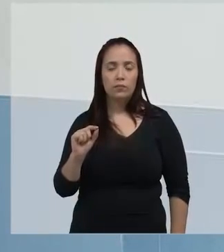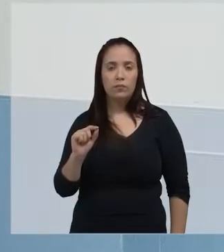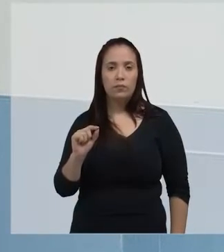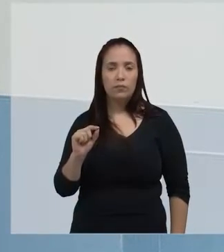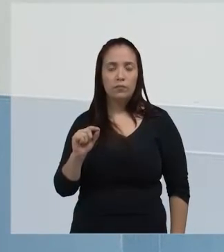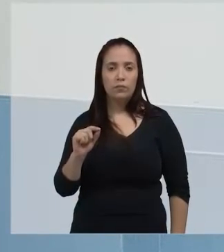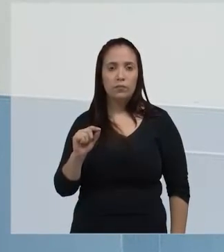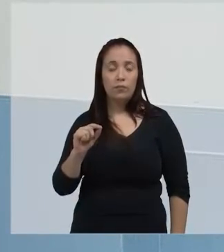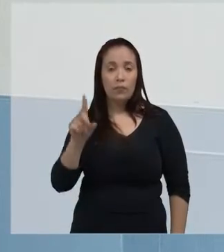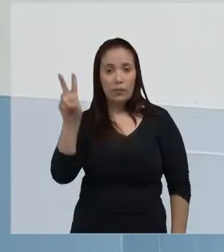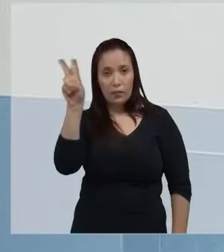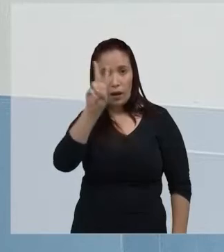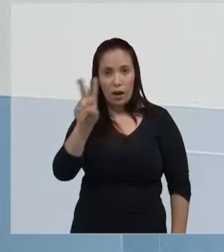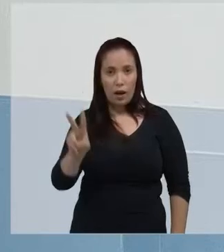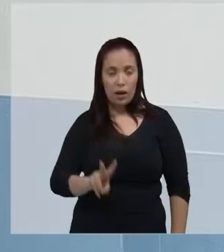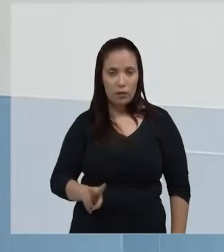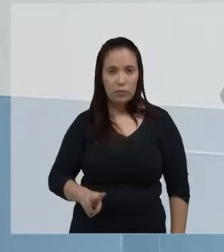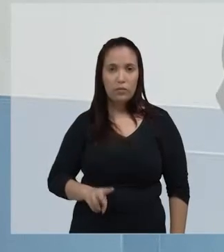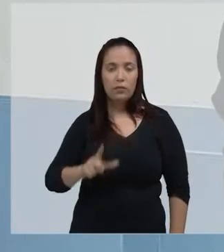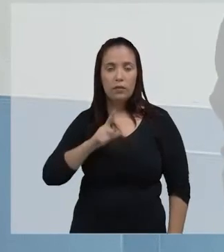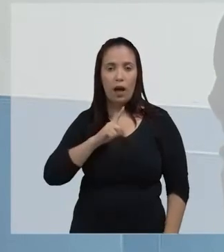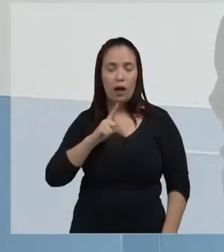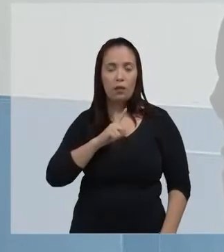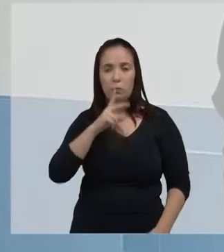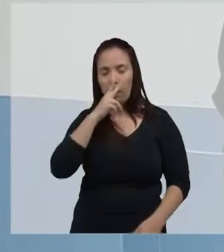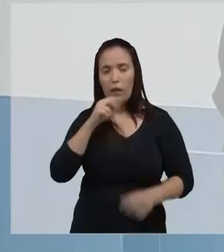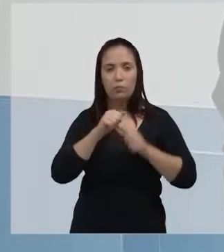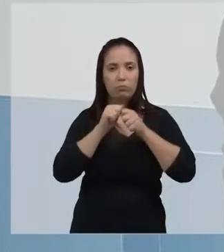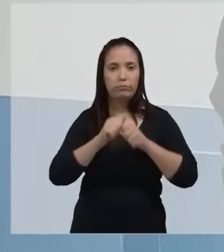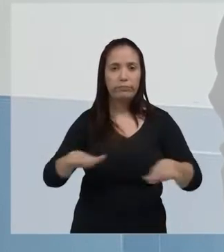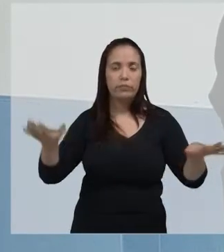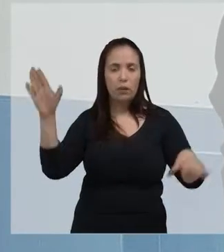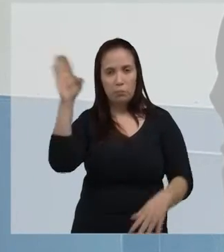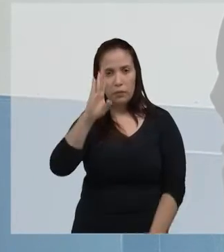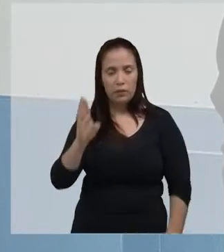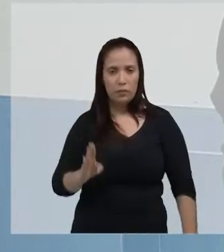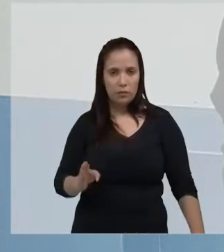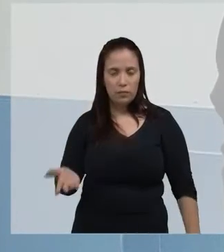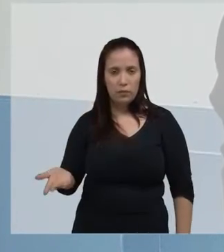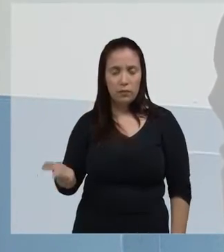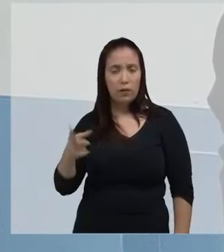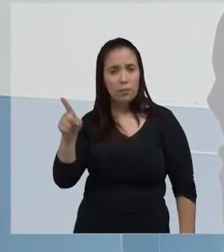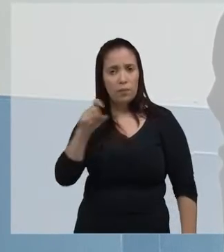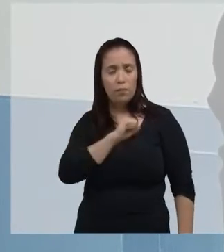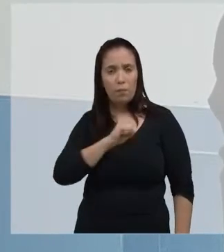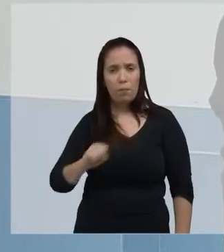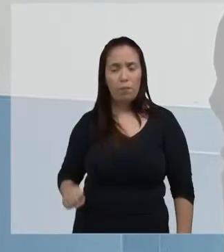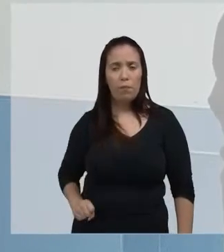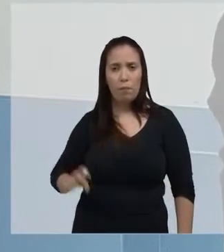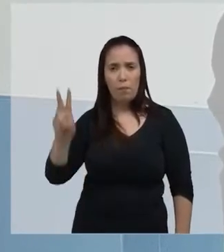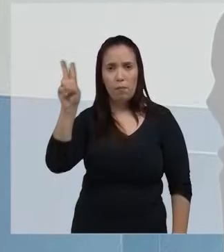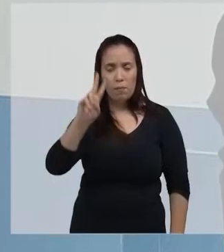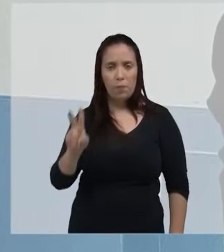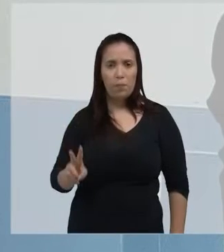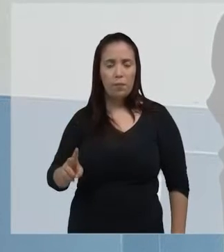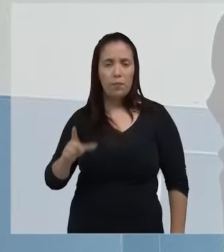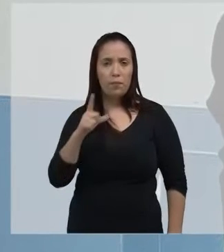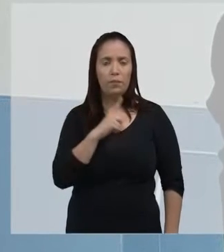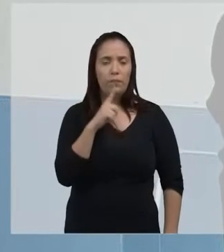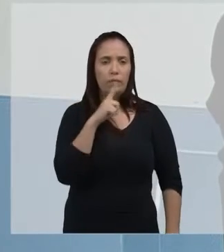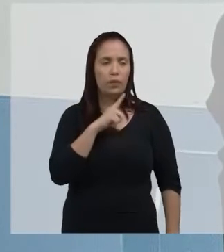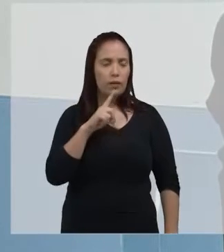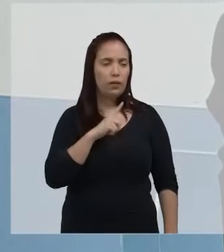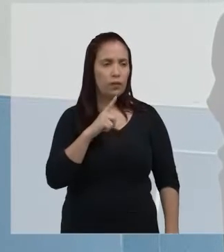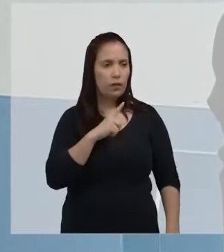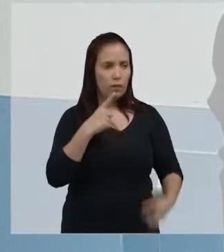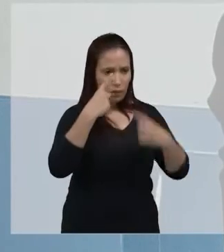a engenharia política feita pelo senador Tasso Gereissati está pegando no resto do Brasil, né? O senador Tasso Gereissati explorando aqui o filão da